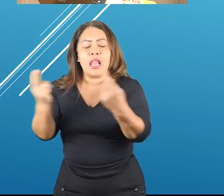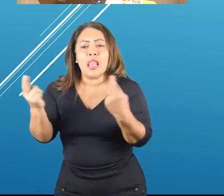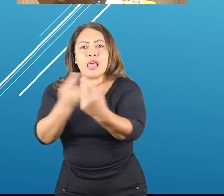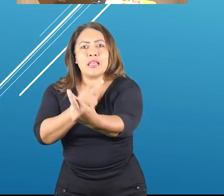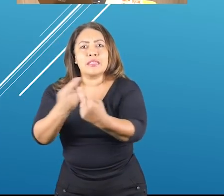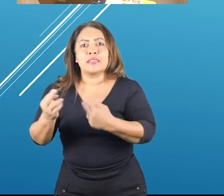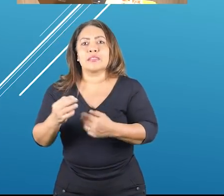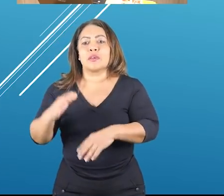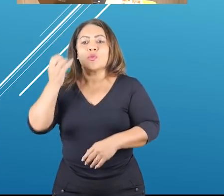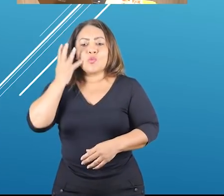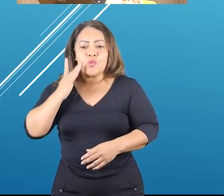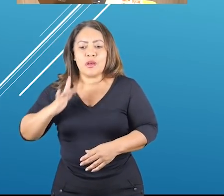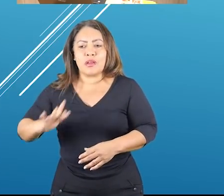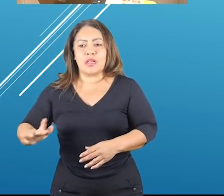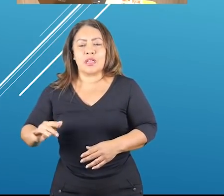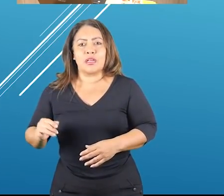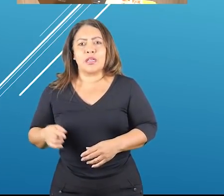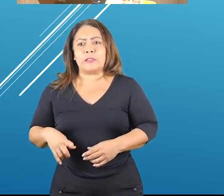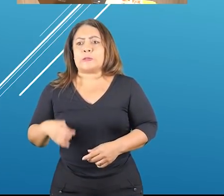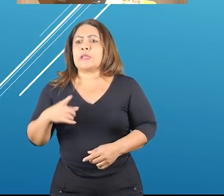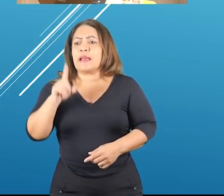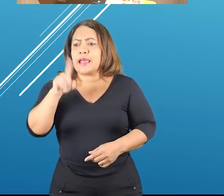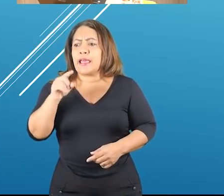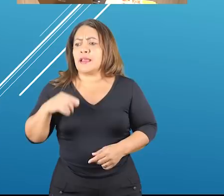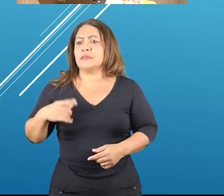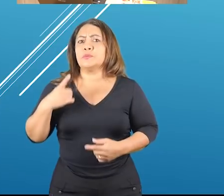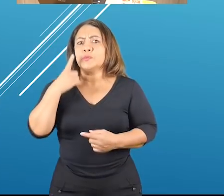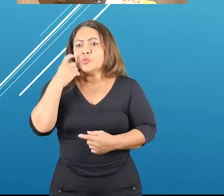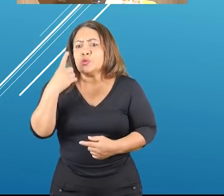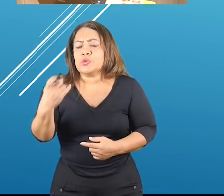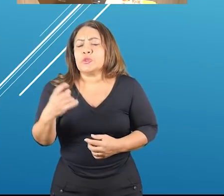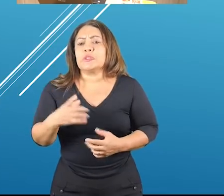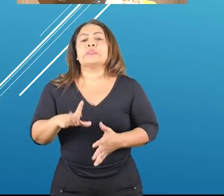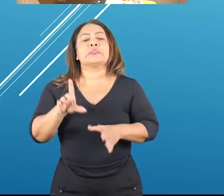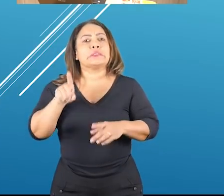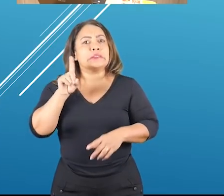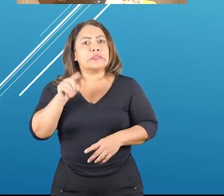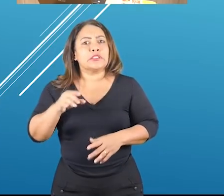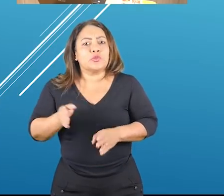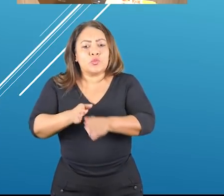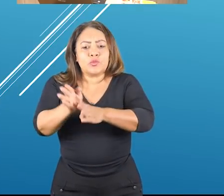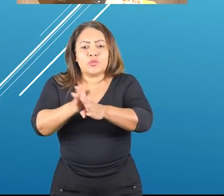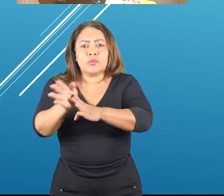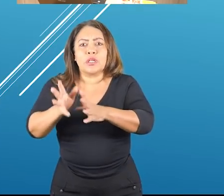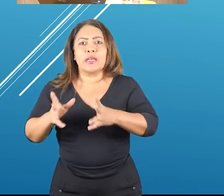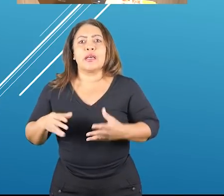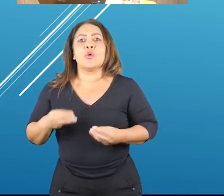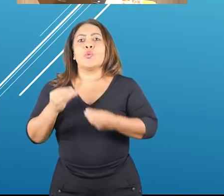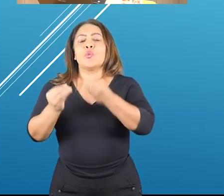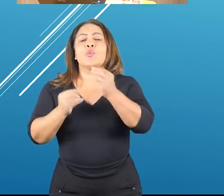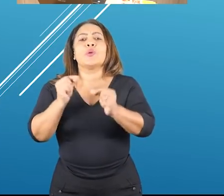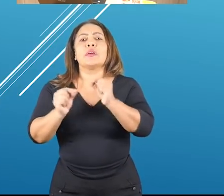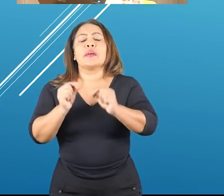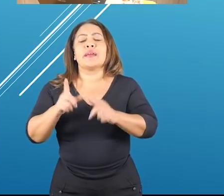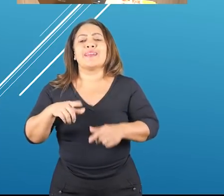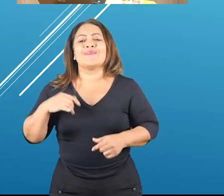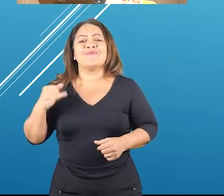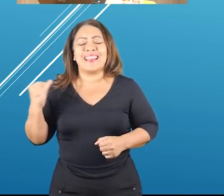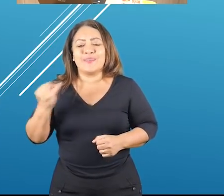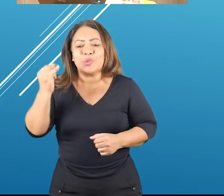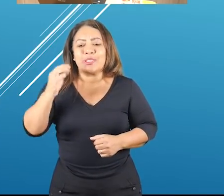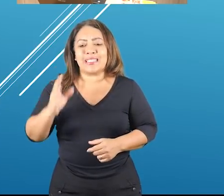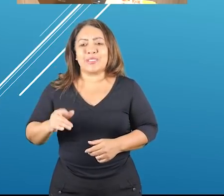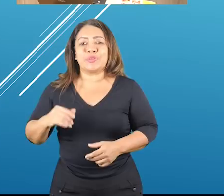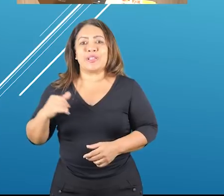criança. E por que a gente tem que fazer isso? É com o intuito de contribuir para a compreensão das especificidades e necessidades de